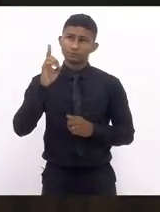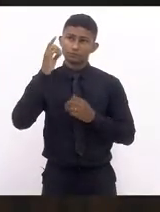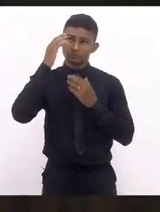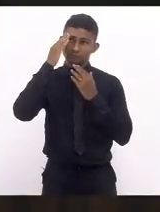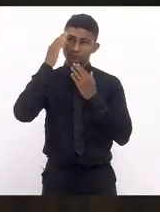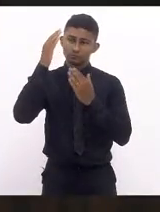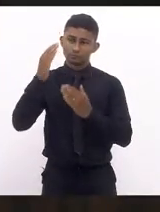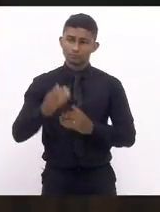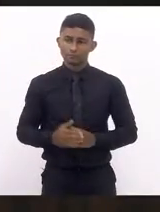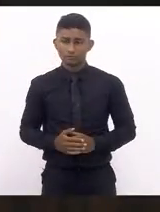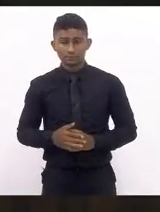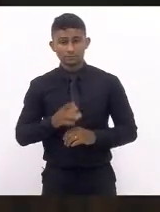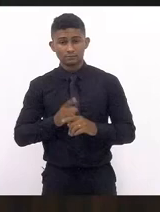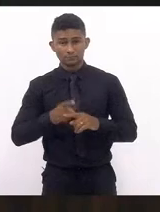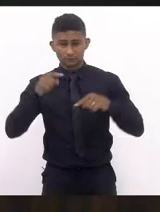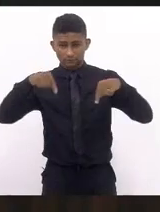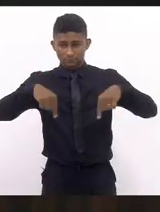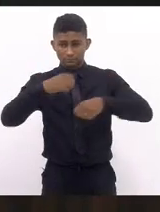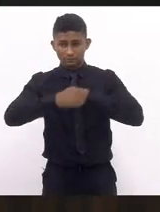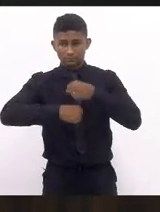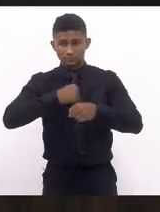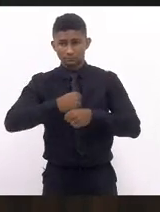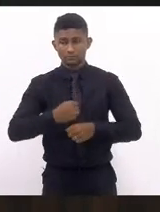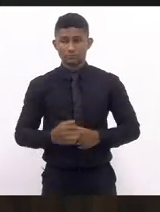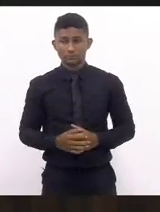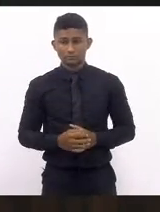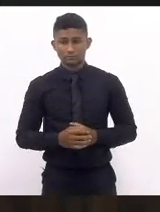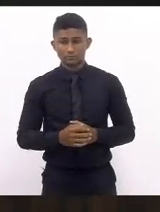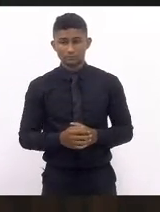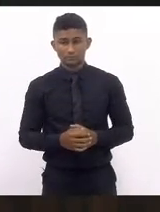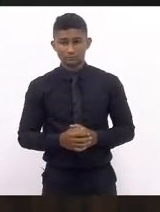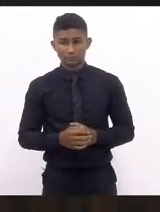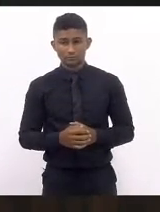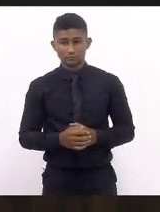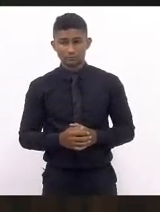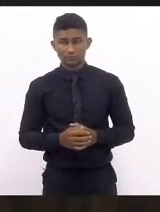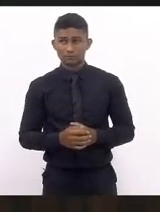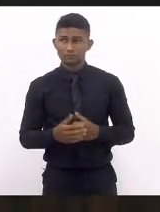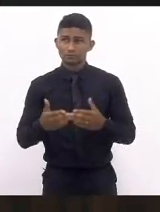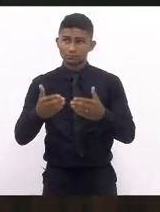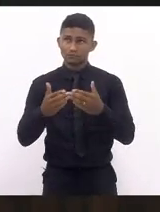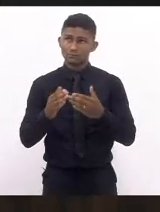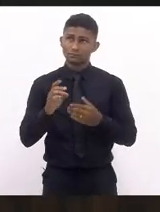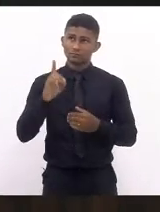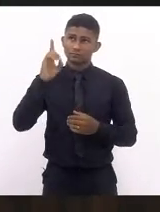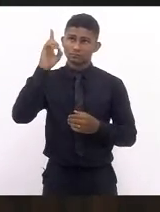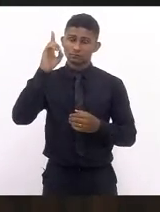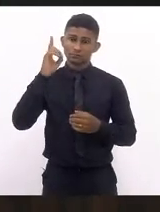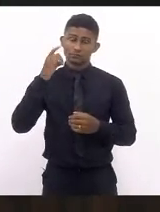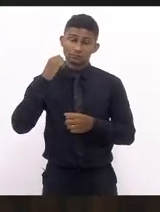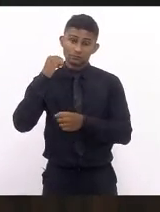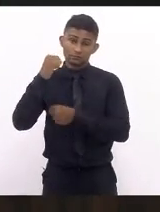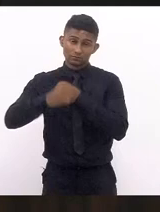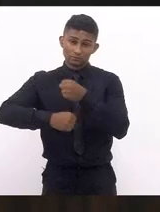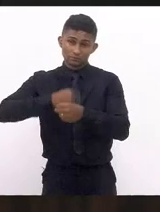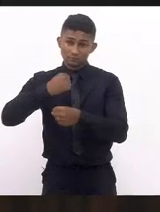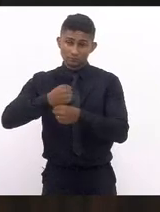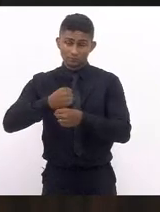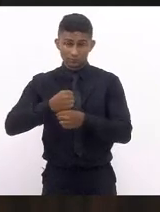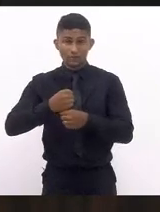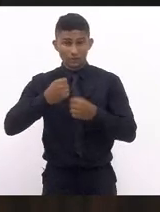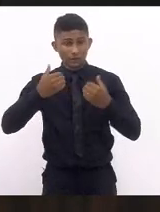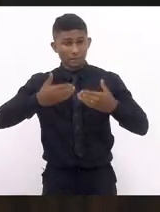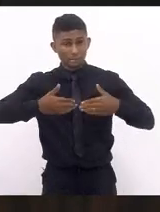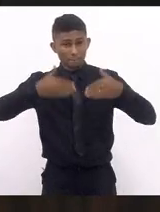né Por esse ano esse pedir a Deus que ele possa ter no próximo ano um ano melhor